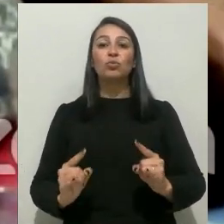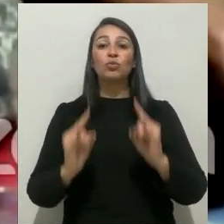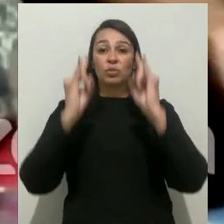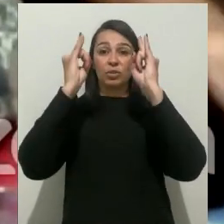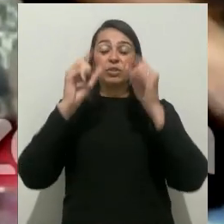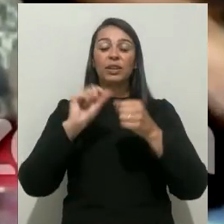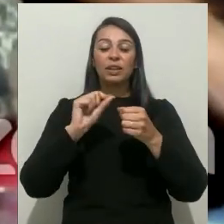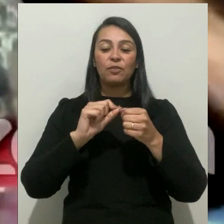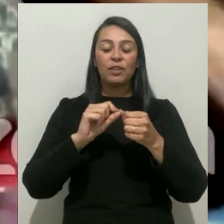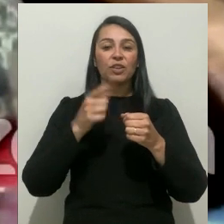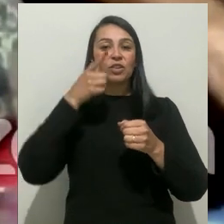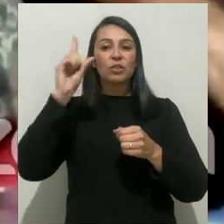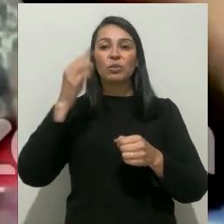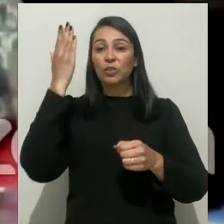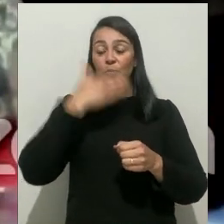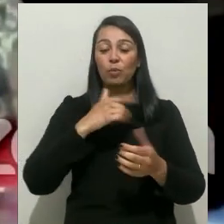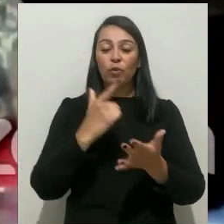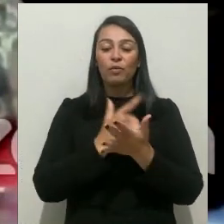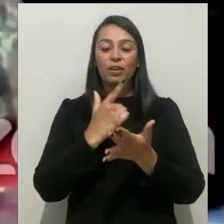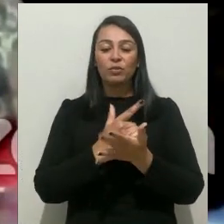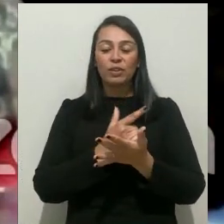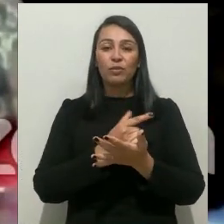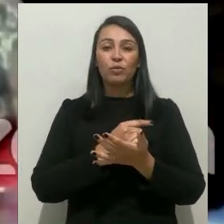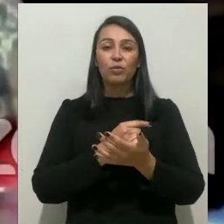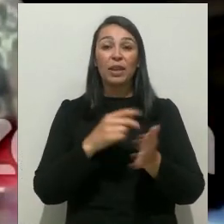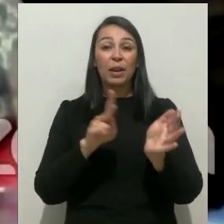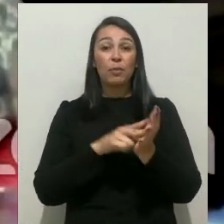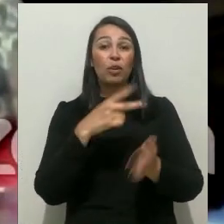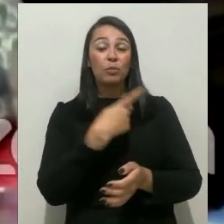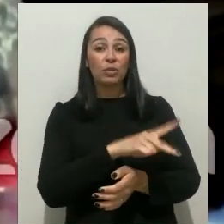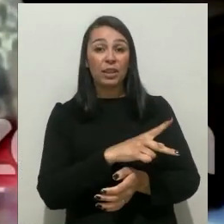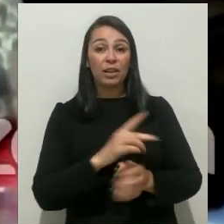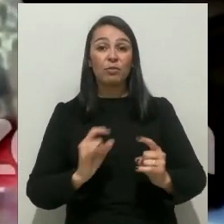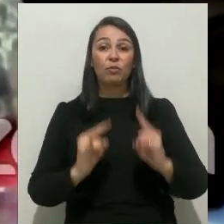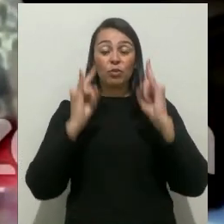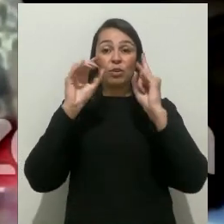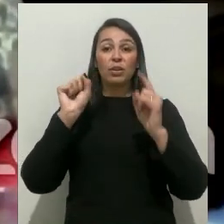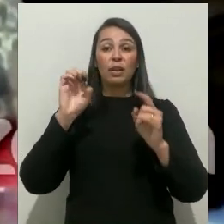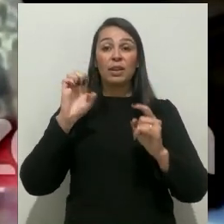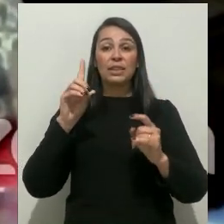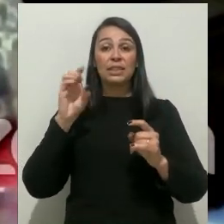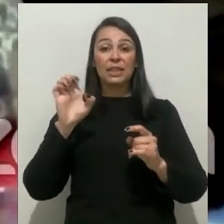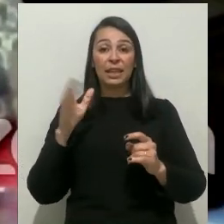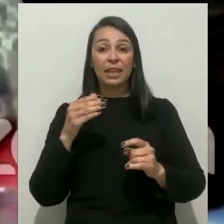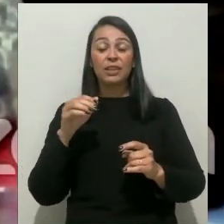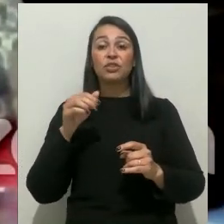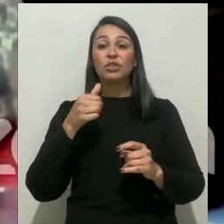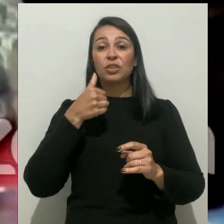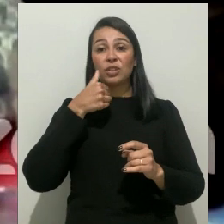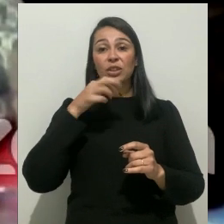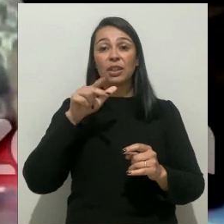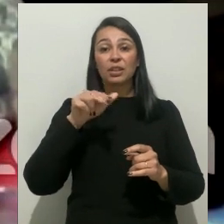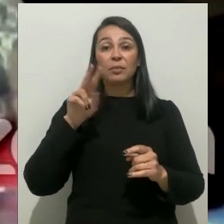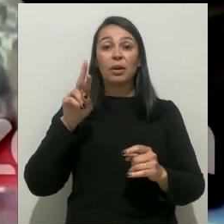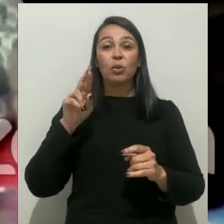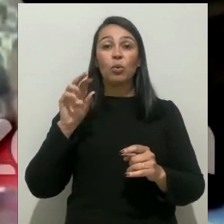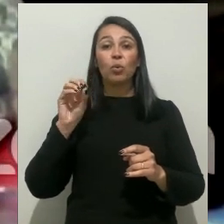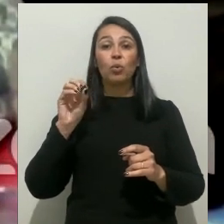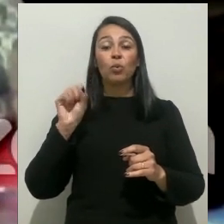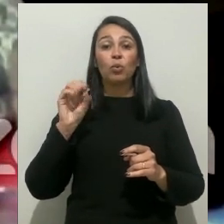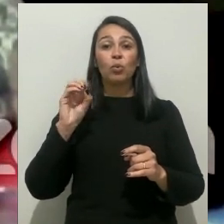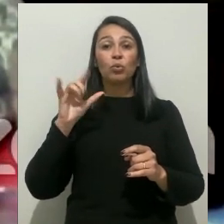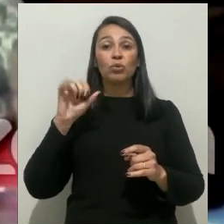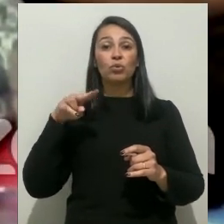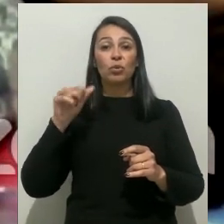no livro que era dele, foi o edifício sede das Irmãs Ursulinas, no Rio de Janeiro. O edifício